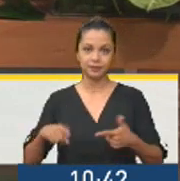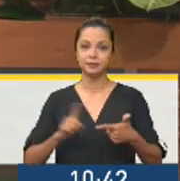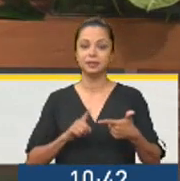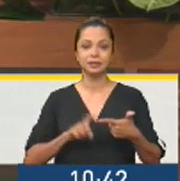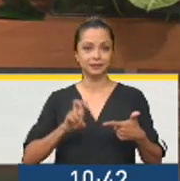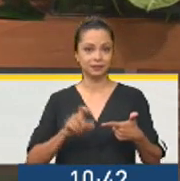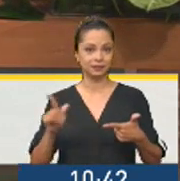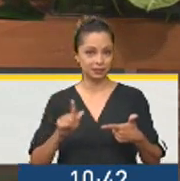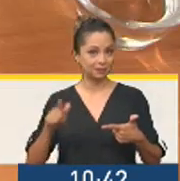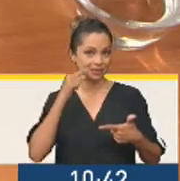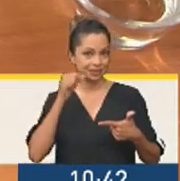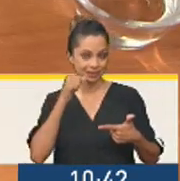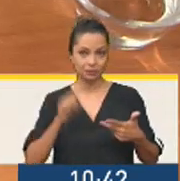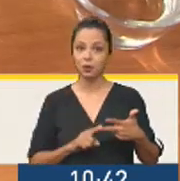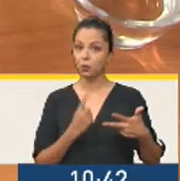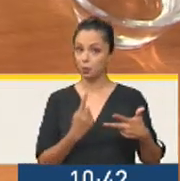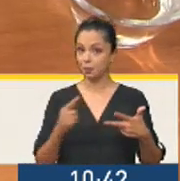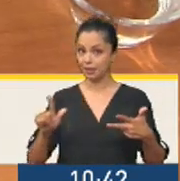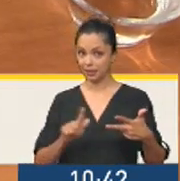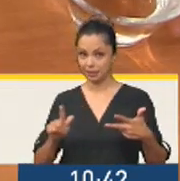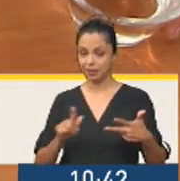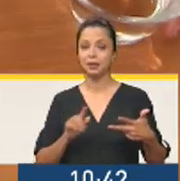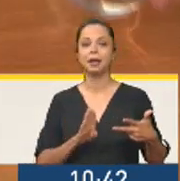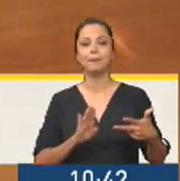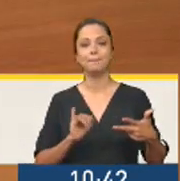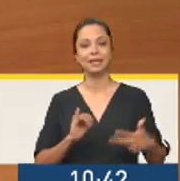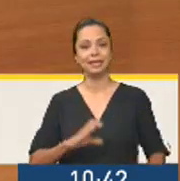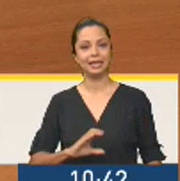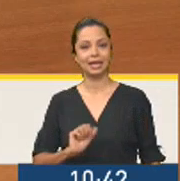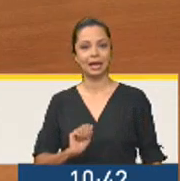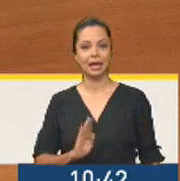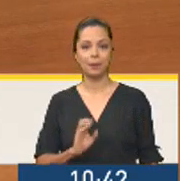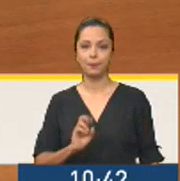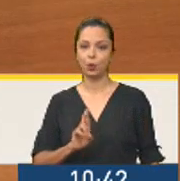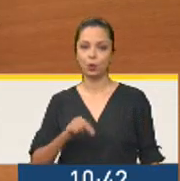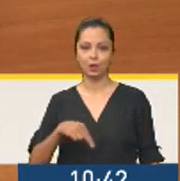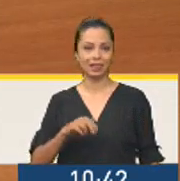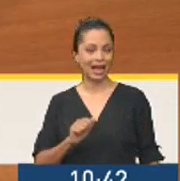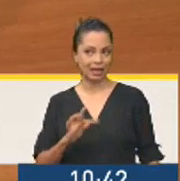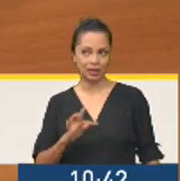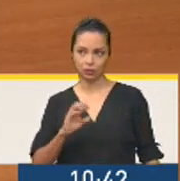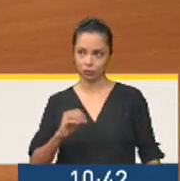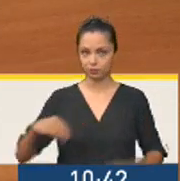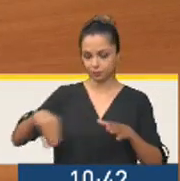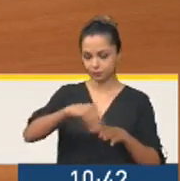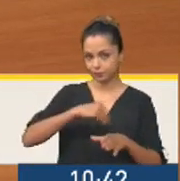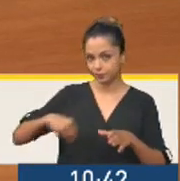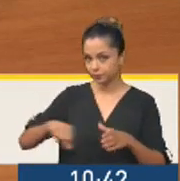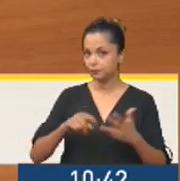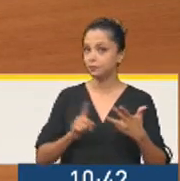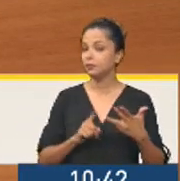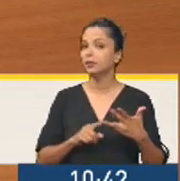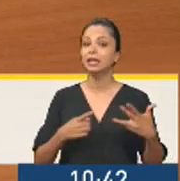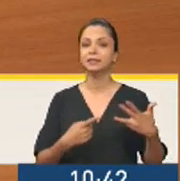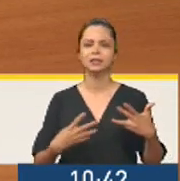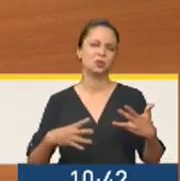sal, 1 grama de bicarbonato. E aí a gente tem de 140 a 170 ml de água. Então